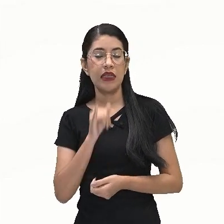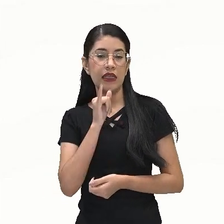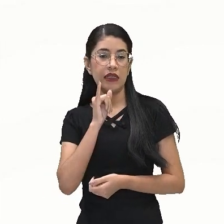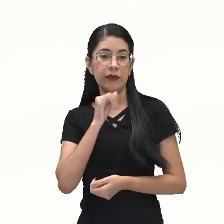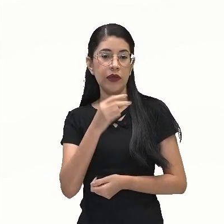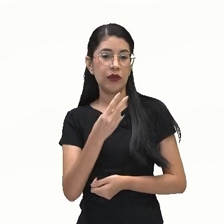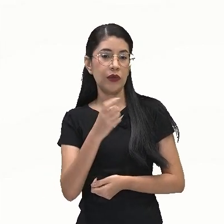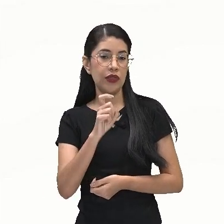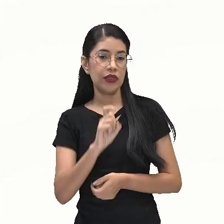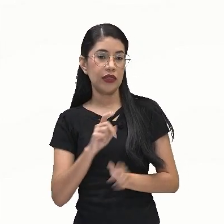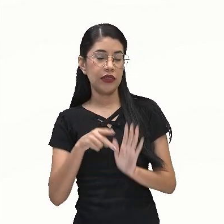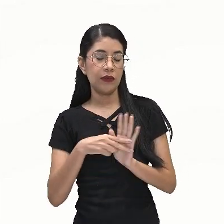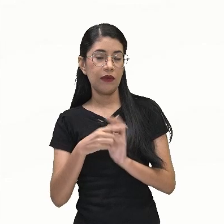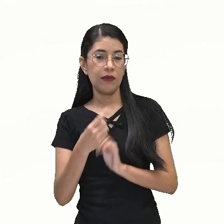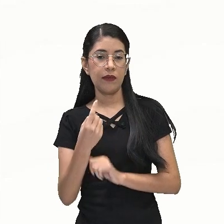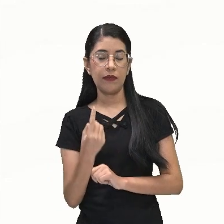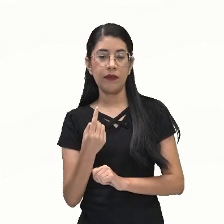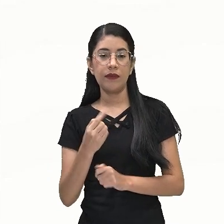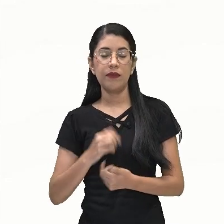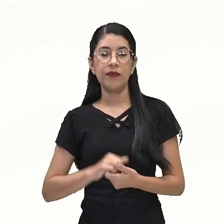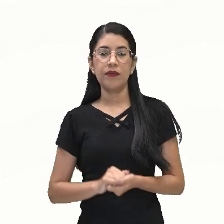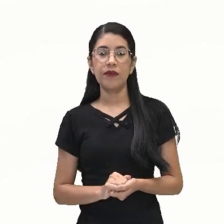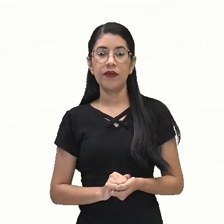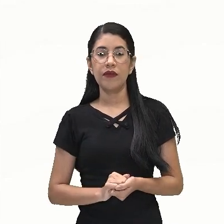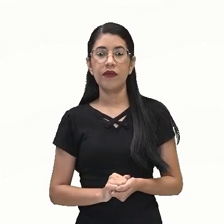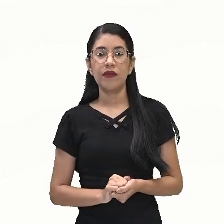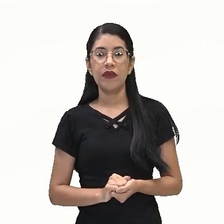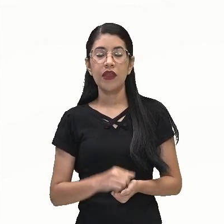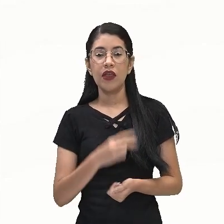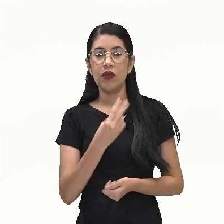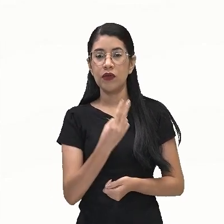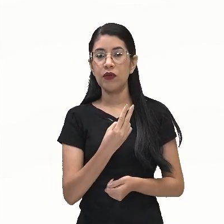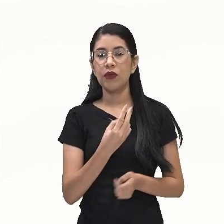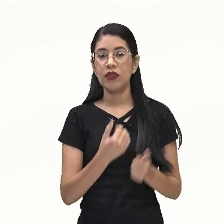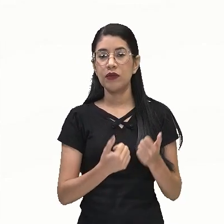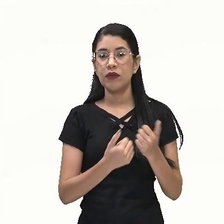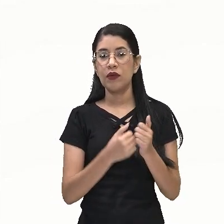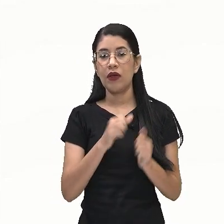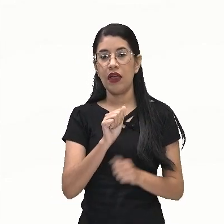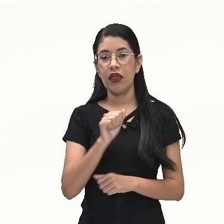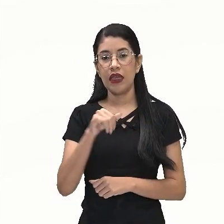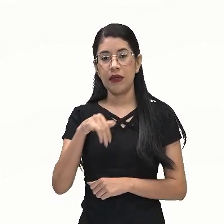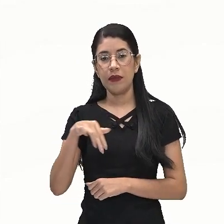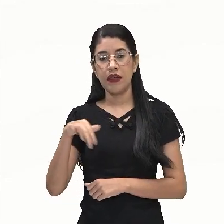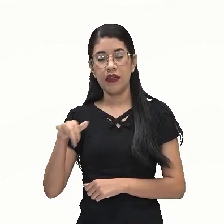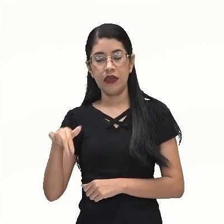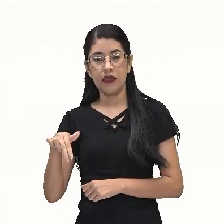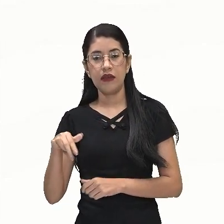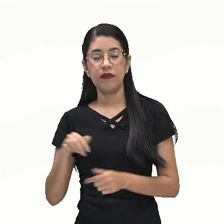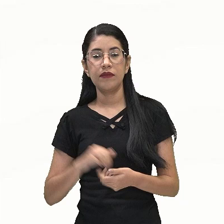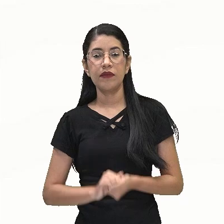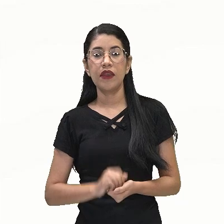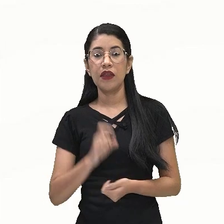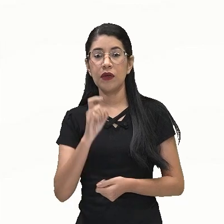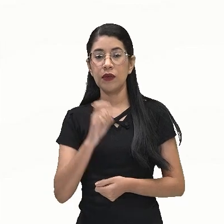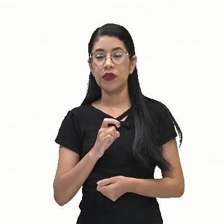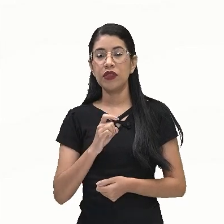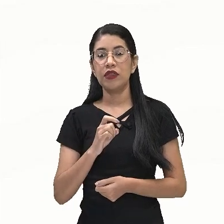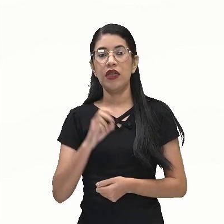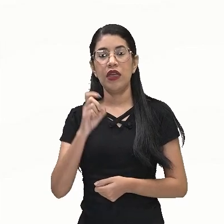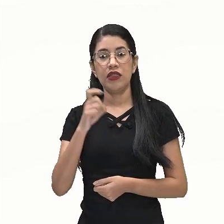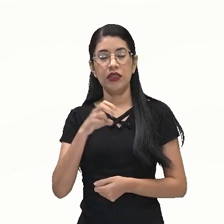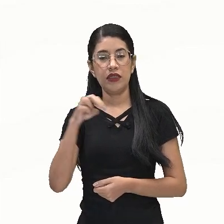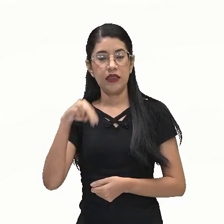1, ok? Meu 2 é meu AMN, meu x é meu XN e meu 1 é